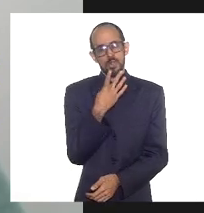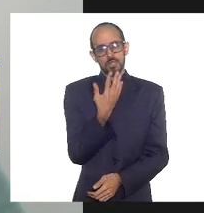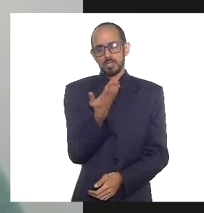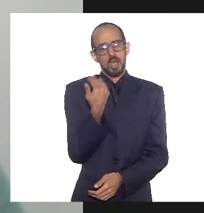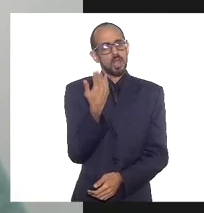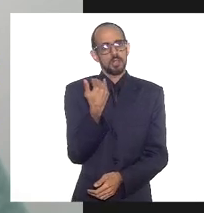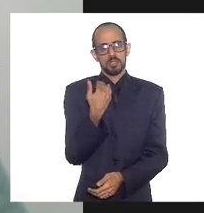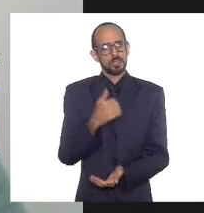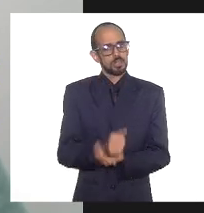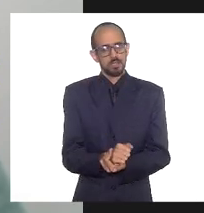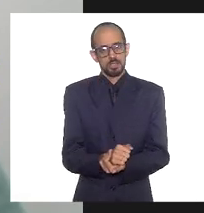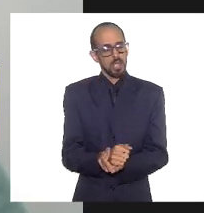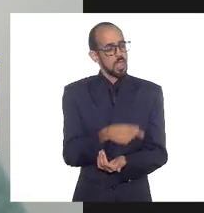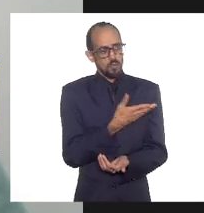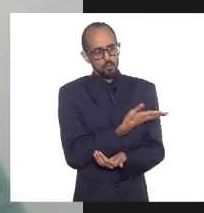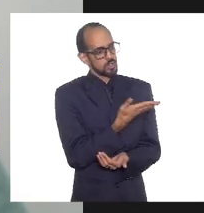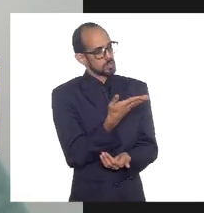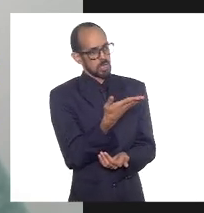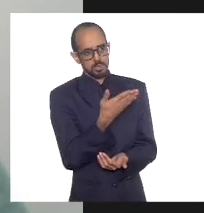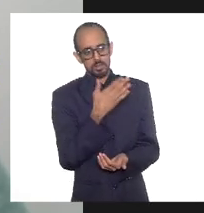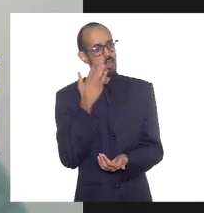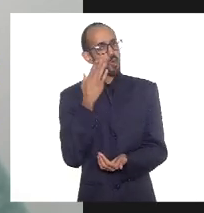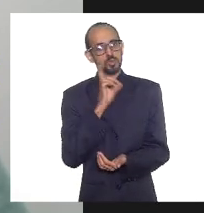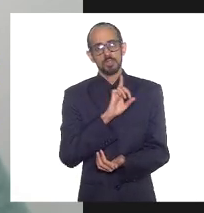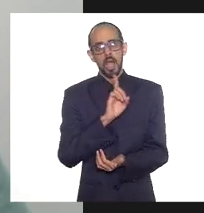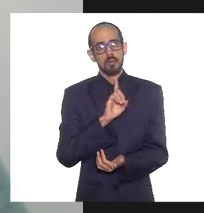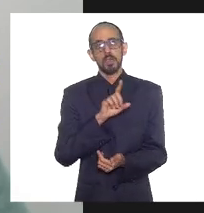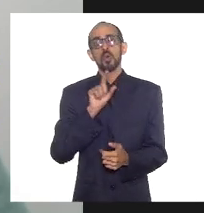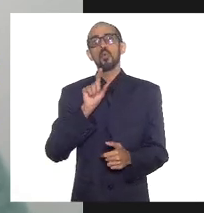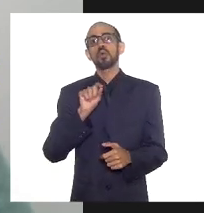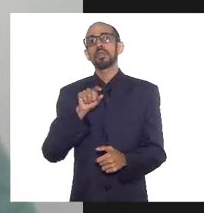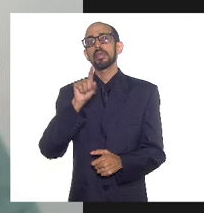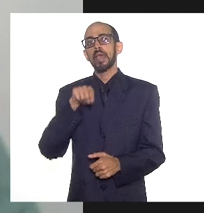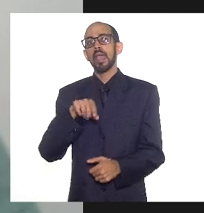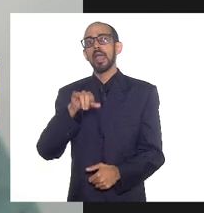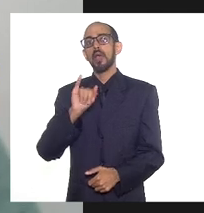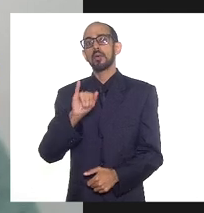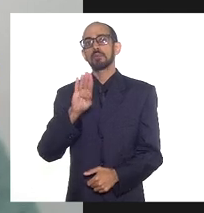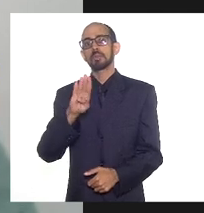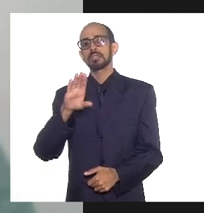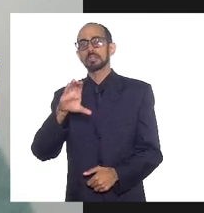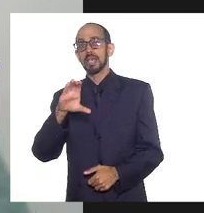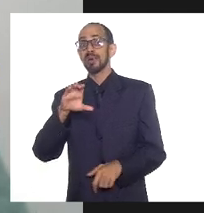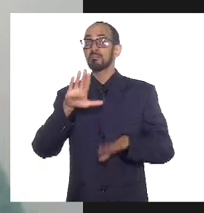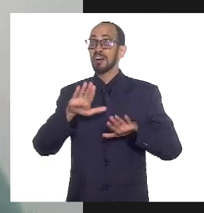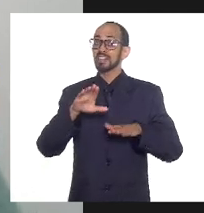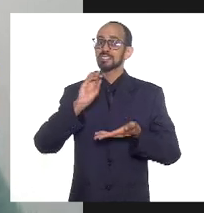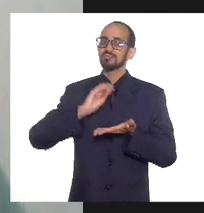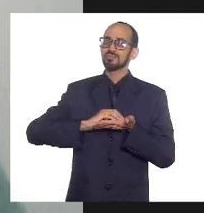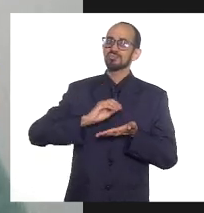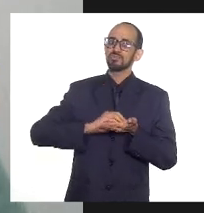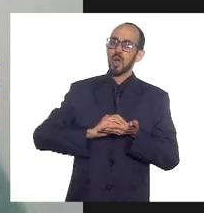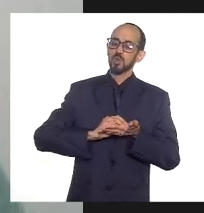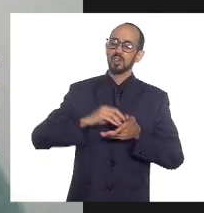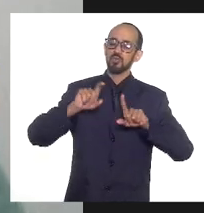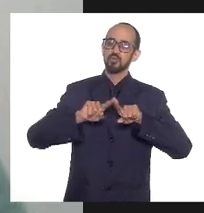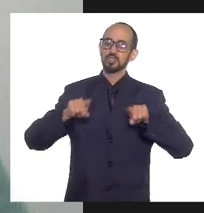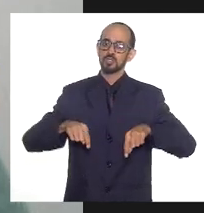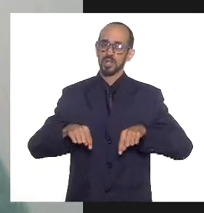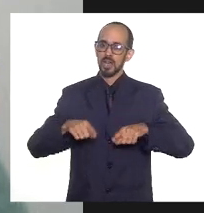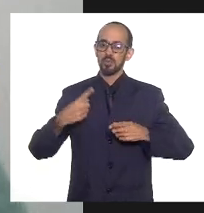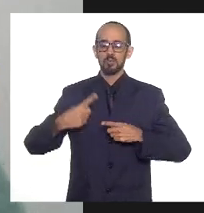tem ideia do que é aquele instituto, mas ele tem uma deficiência muito grande de pessoal. Por